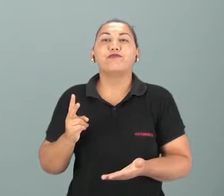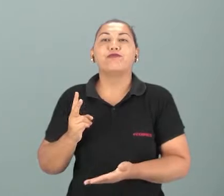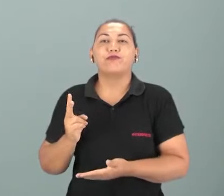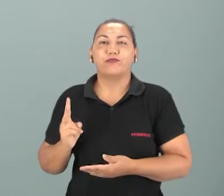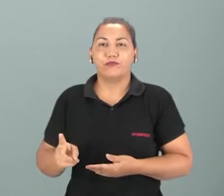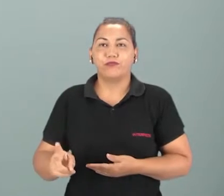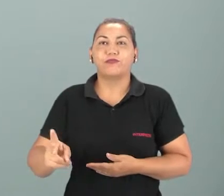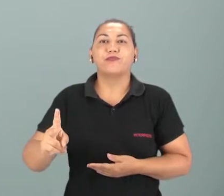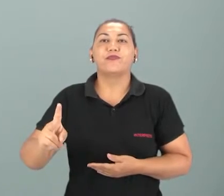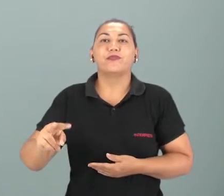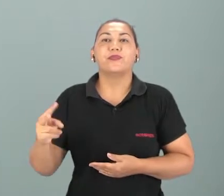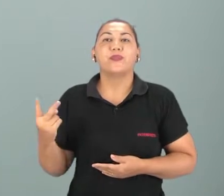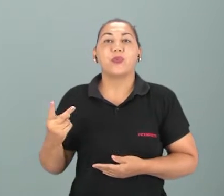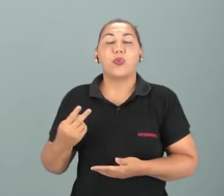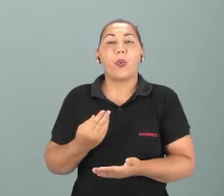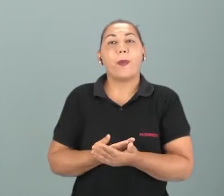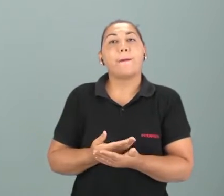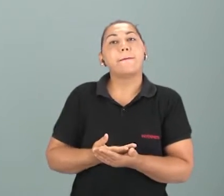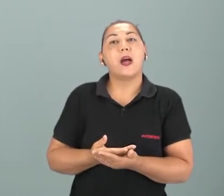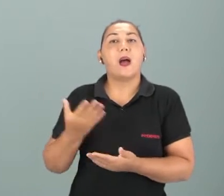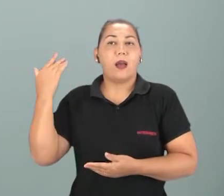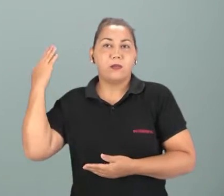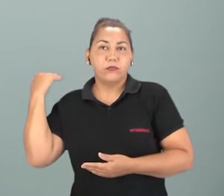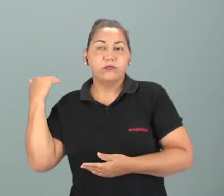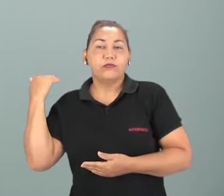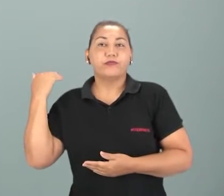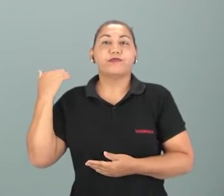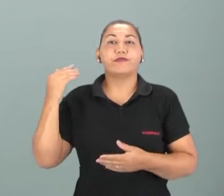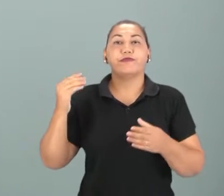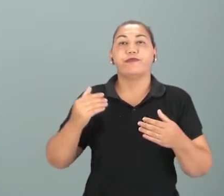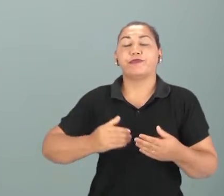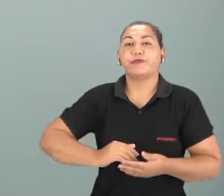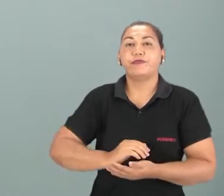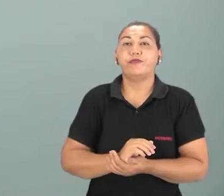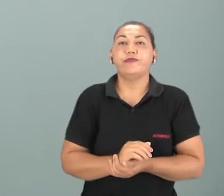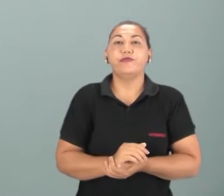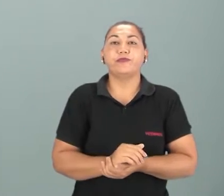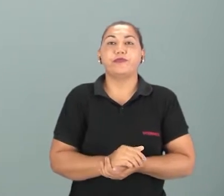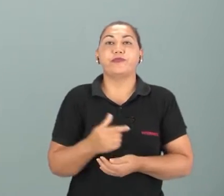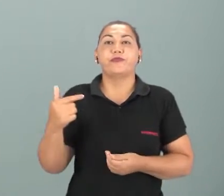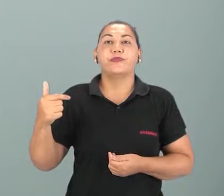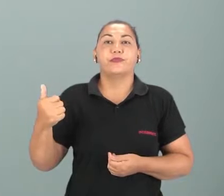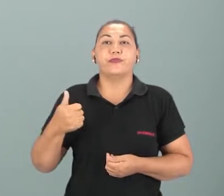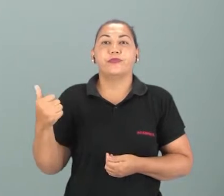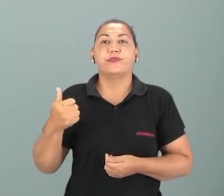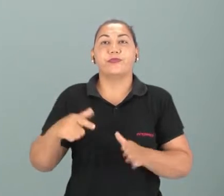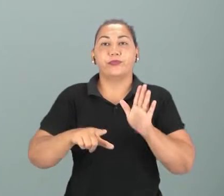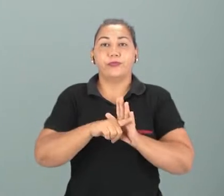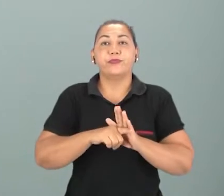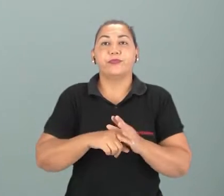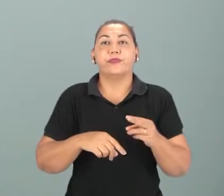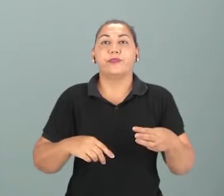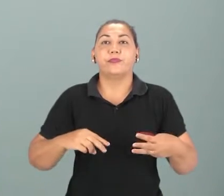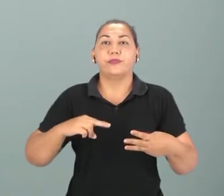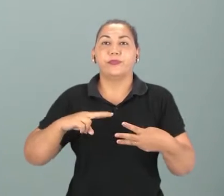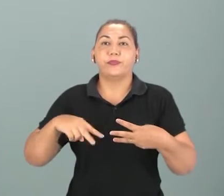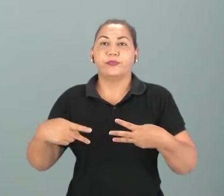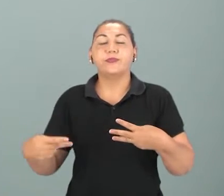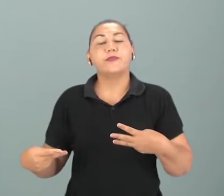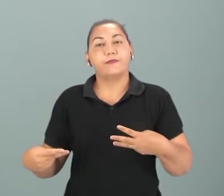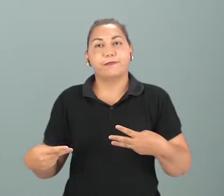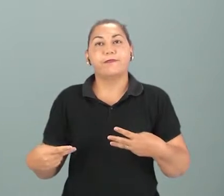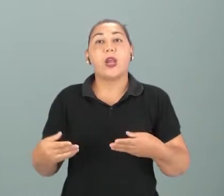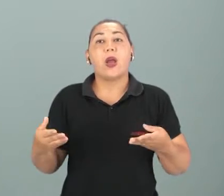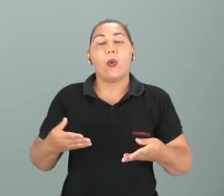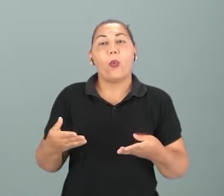duas últimas aulas, que nós trabalhamos sobre a primeira lei de Mendel, e hoje nós vamos trabalhar sobre a segunda lei de Mendel, tá? Se